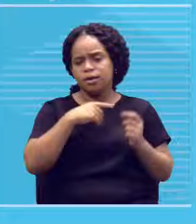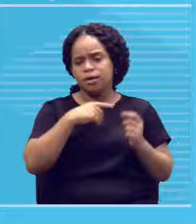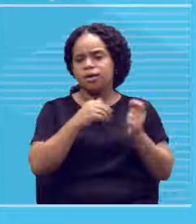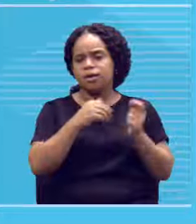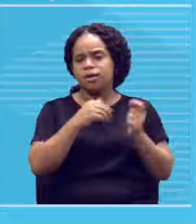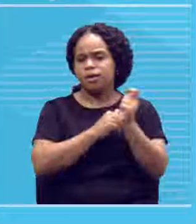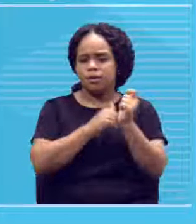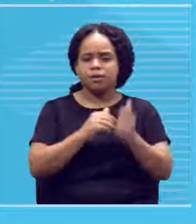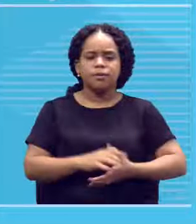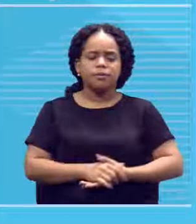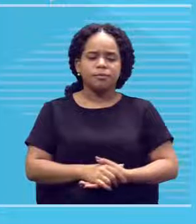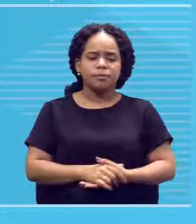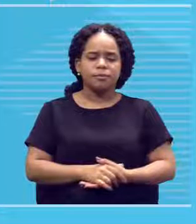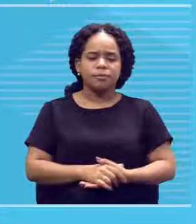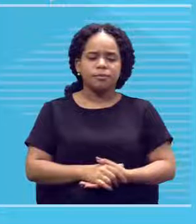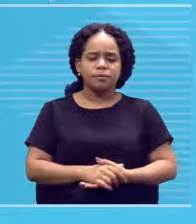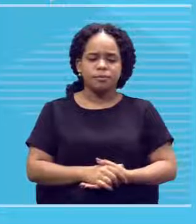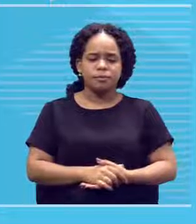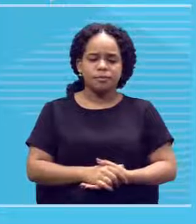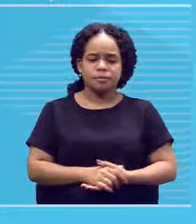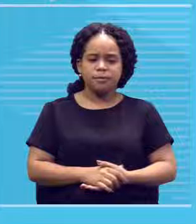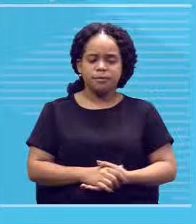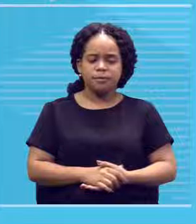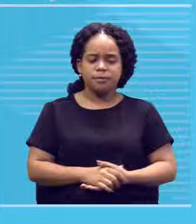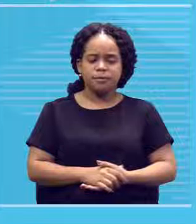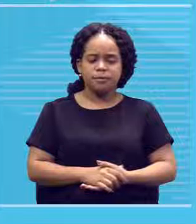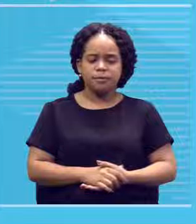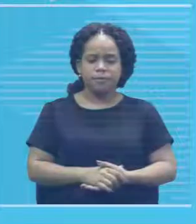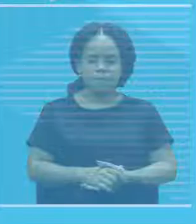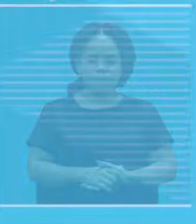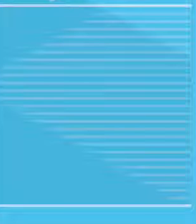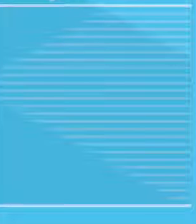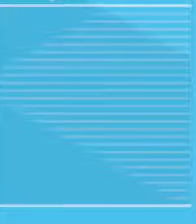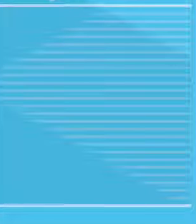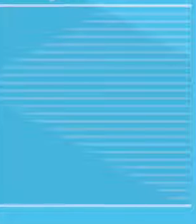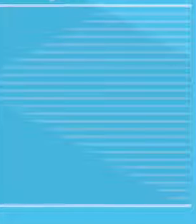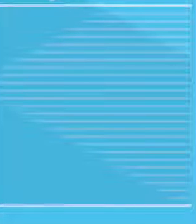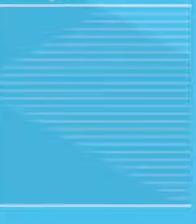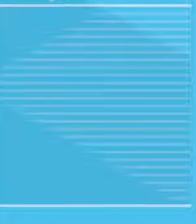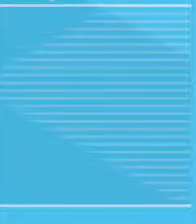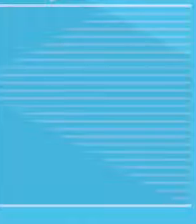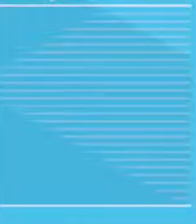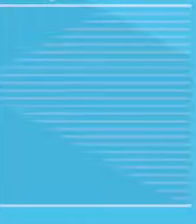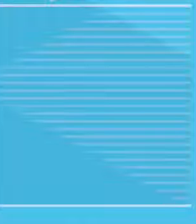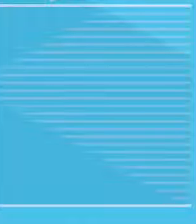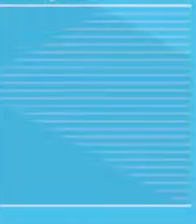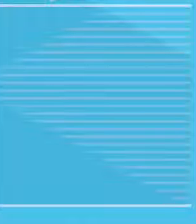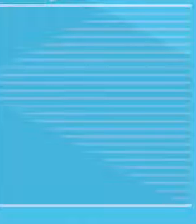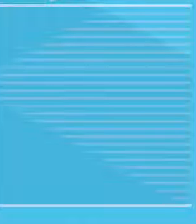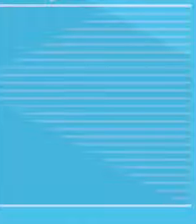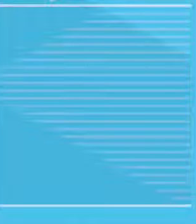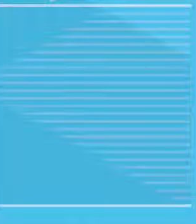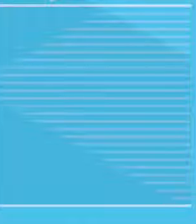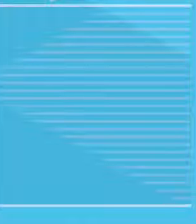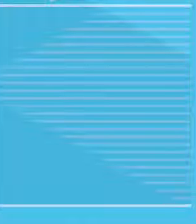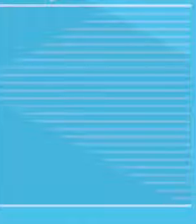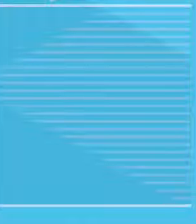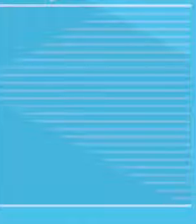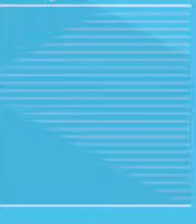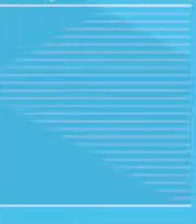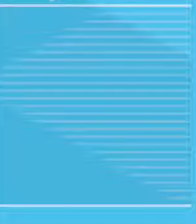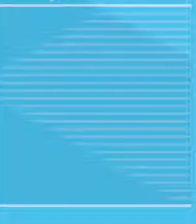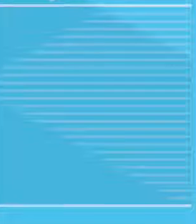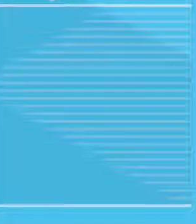mistério é né Essa porque é que eu estou usando essa e não esta porque eu me refiro a